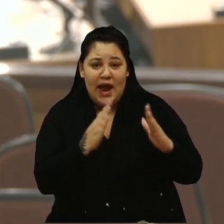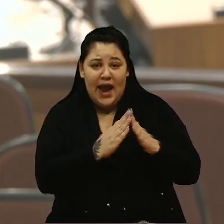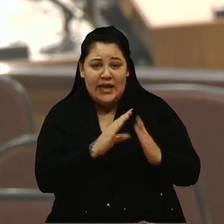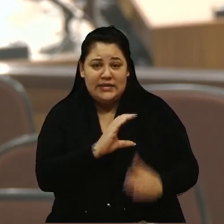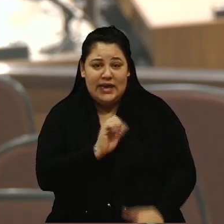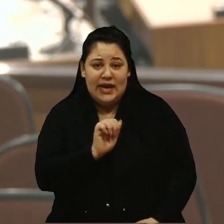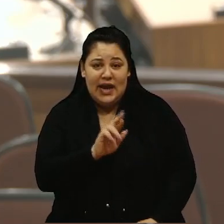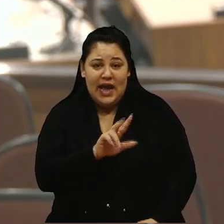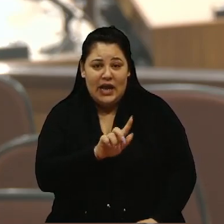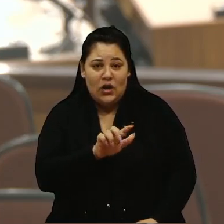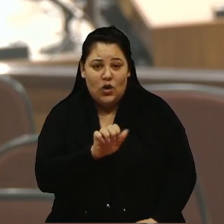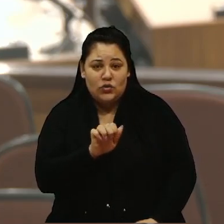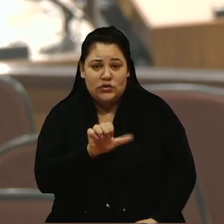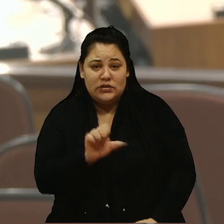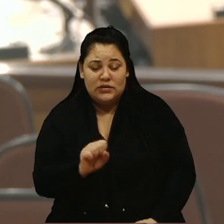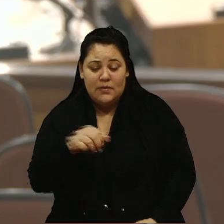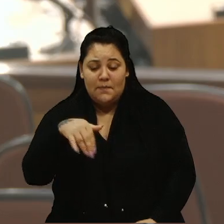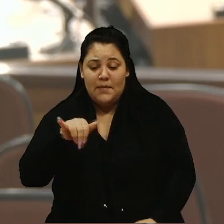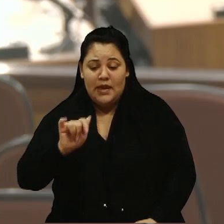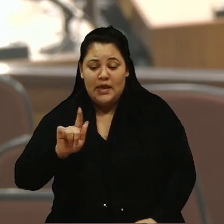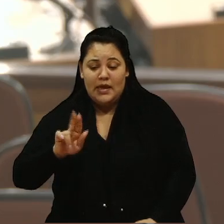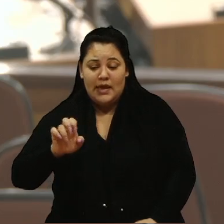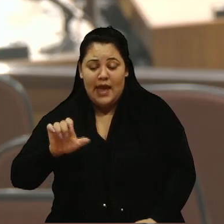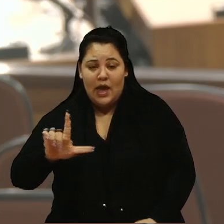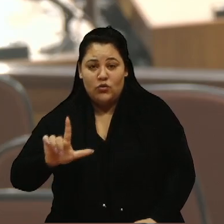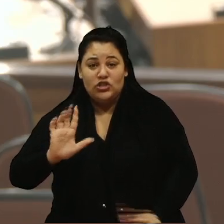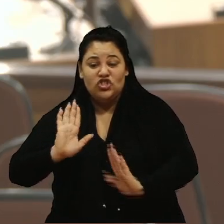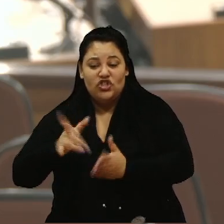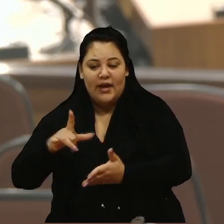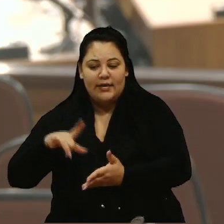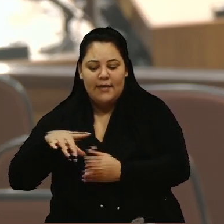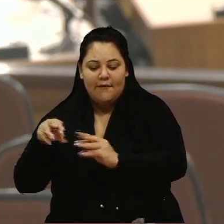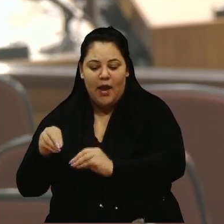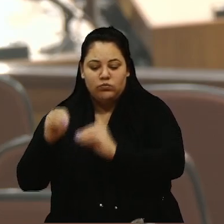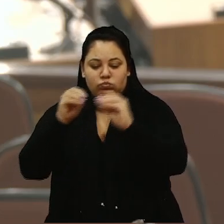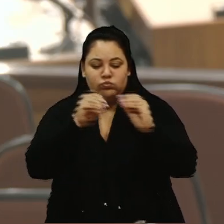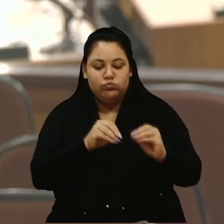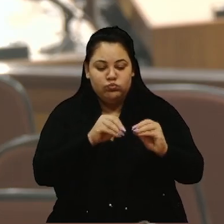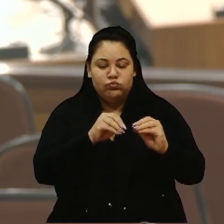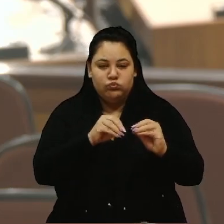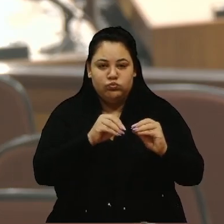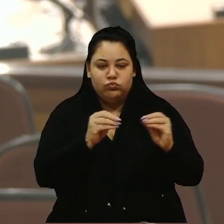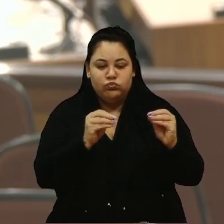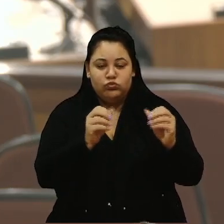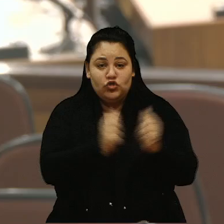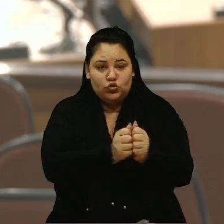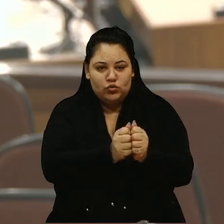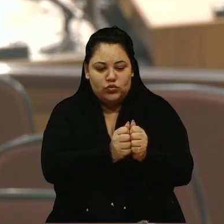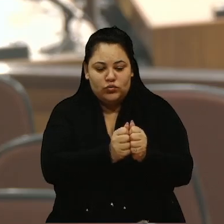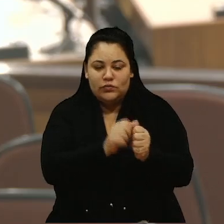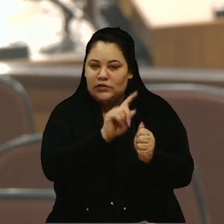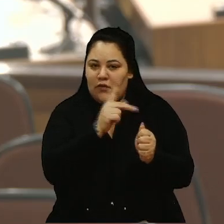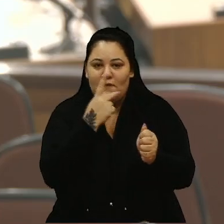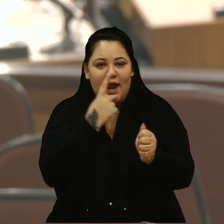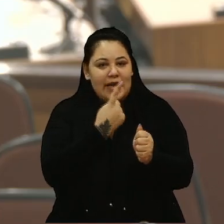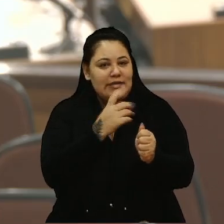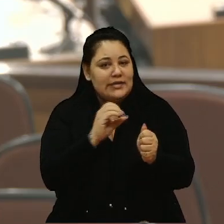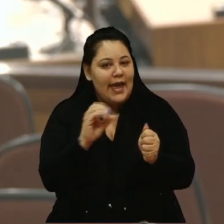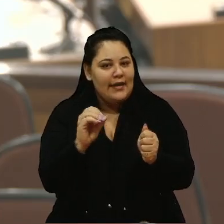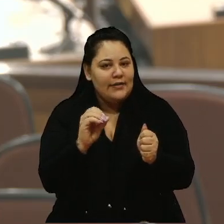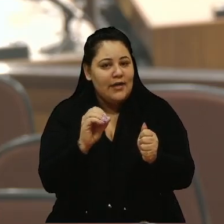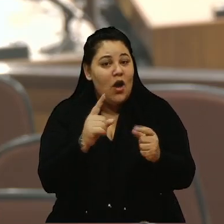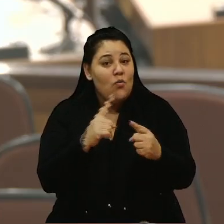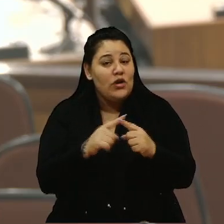Miguel, que já existe, vai ir para lá. Então, não pode ser falado em 100 vagas. São 60, porque 40